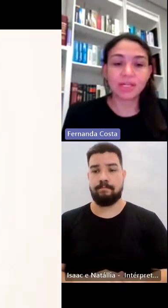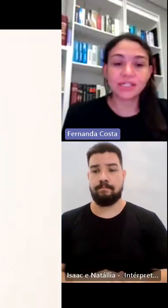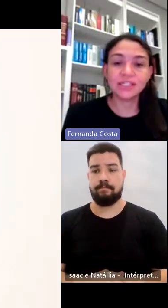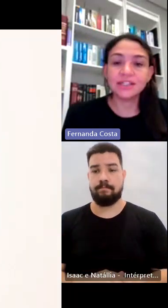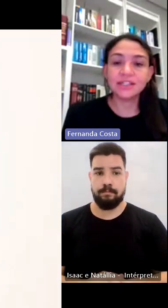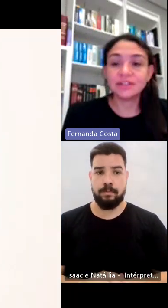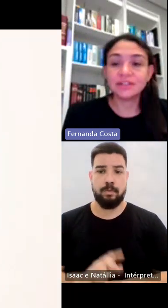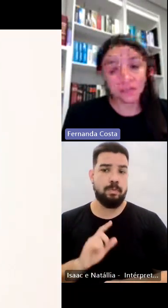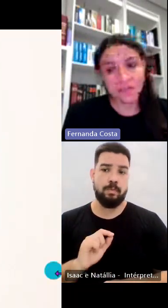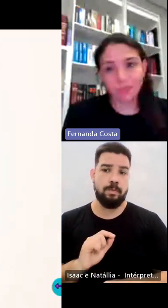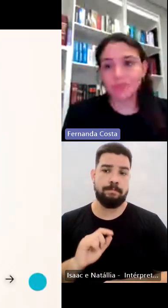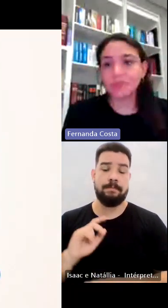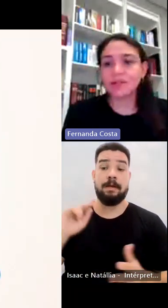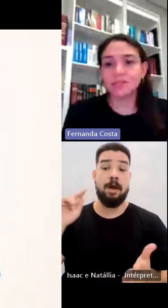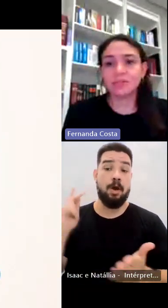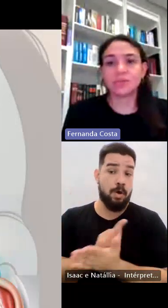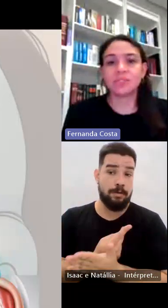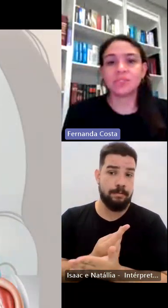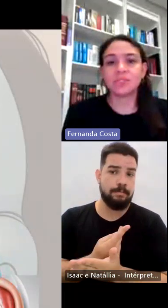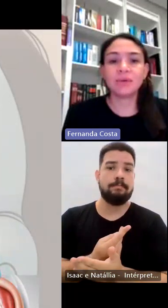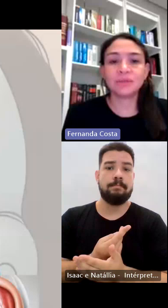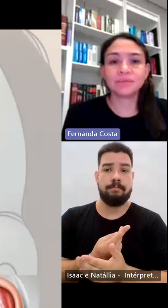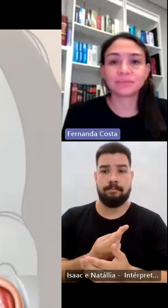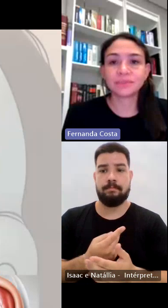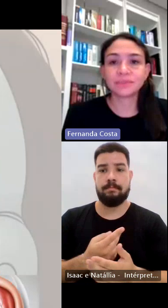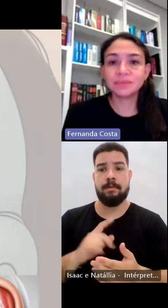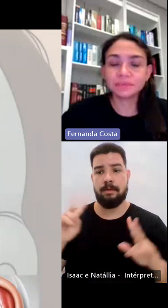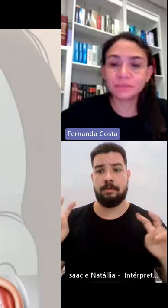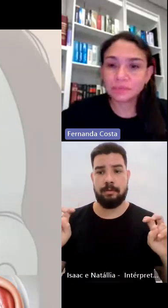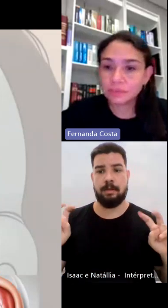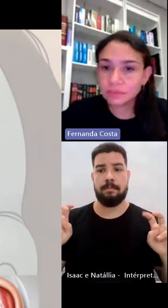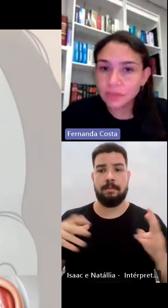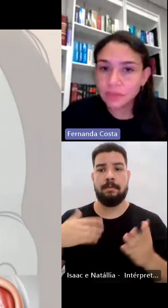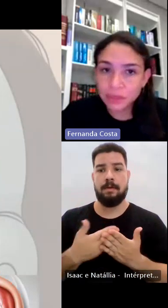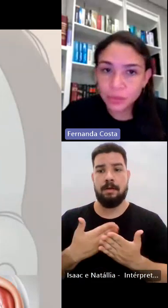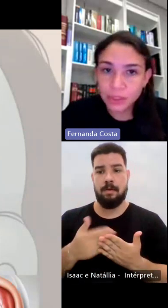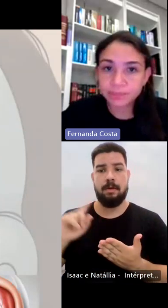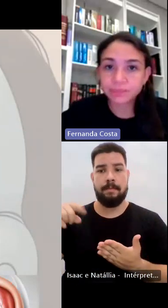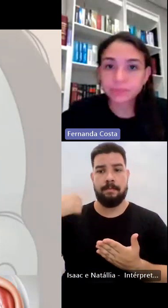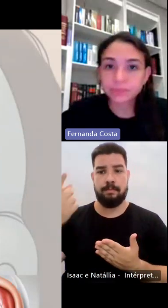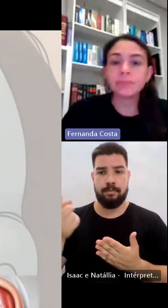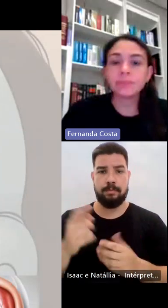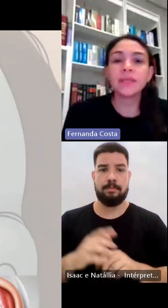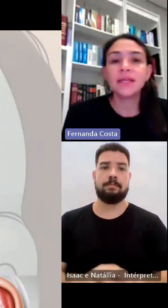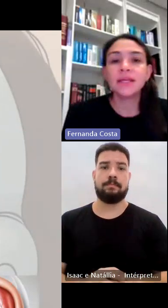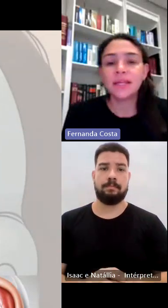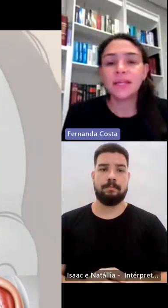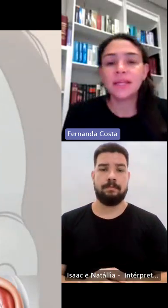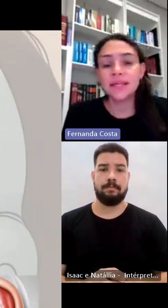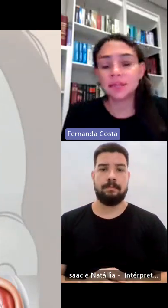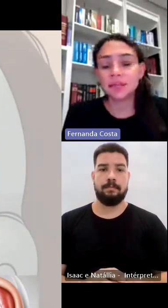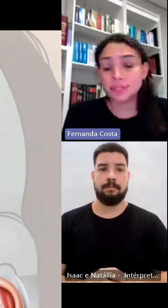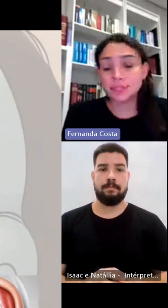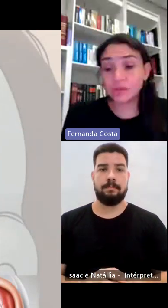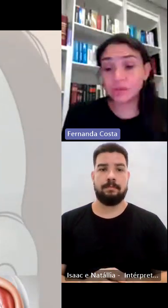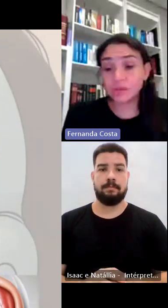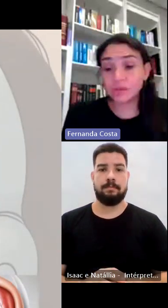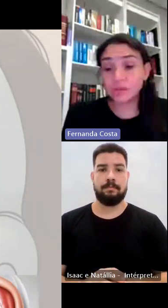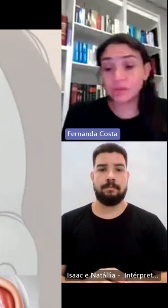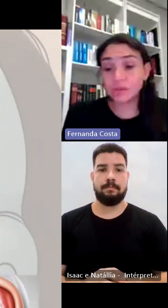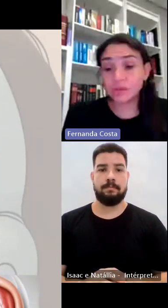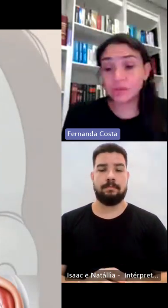impactos, vamos chamar assim, né, é o tema da nossa próxima aula. Né? Apitou aqui. Né,